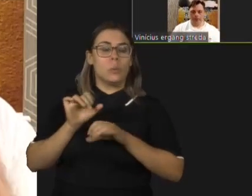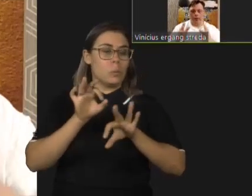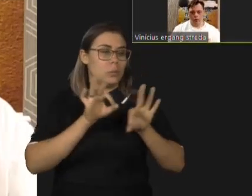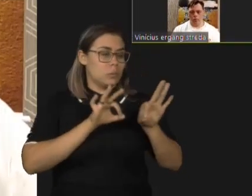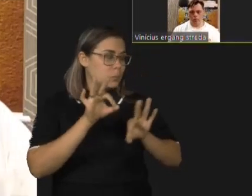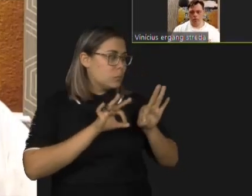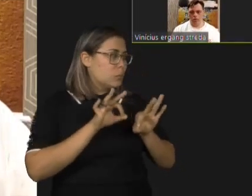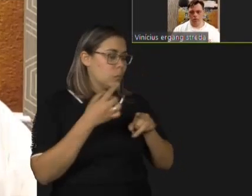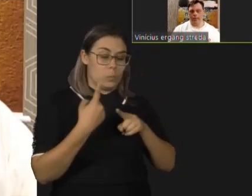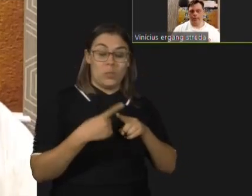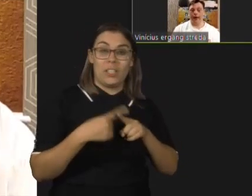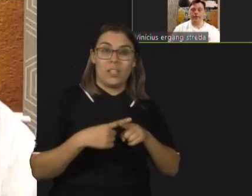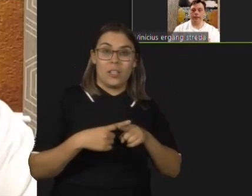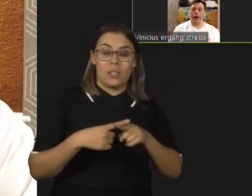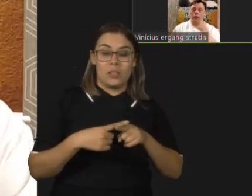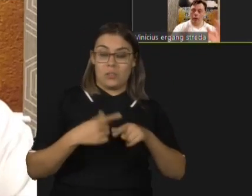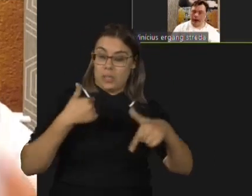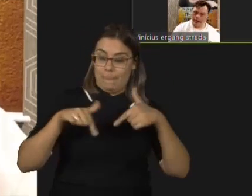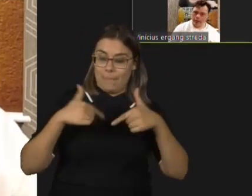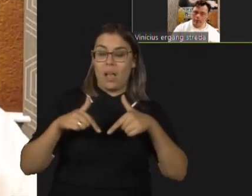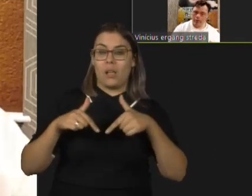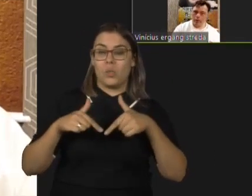21. Foi através desse trabalho do Alex,